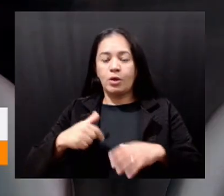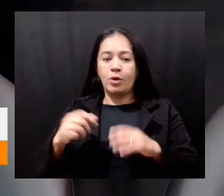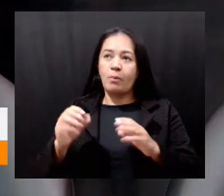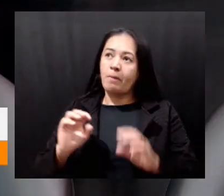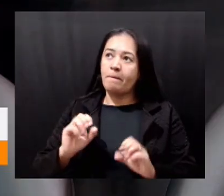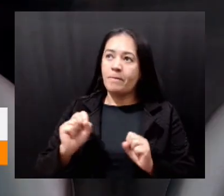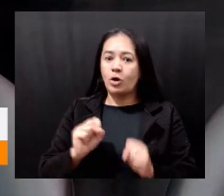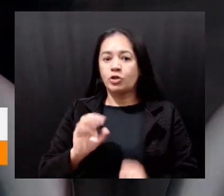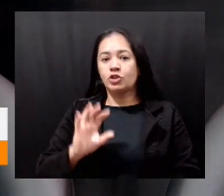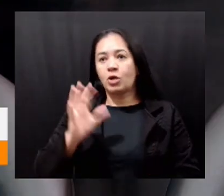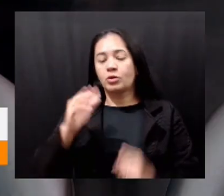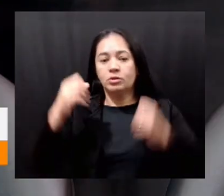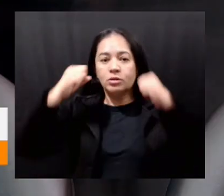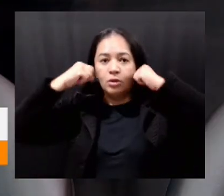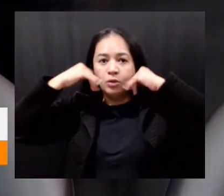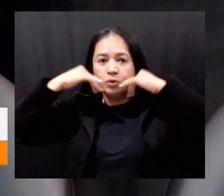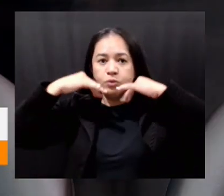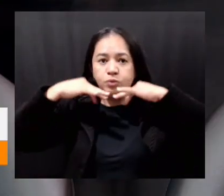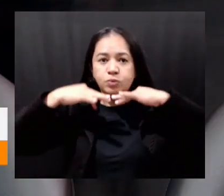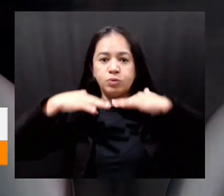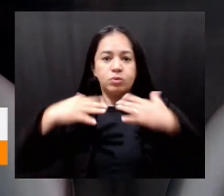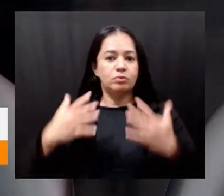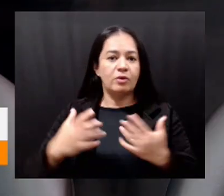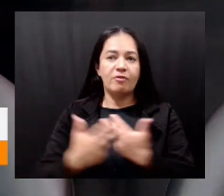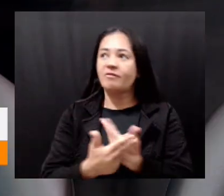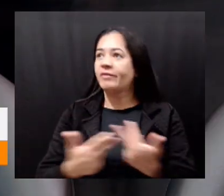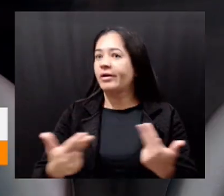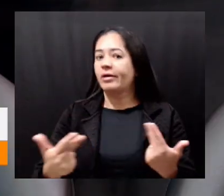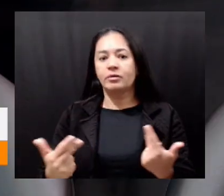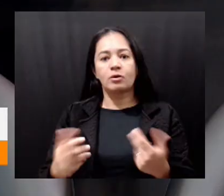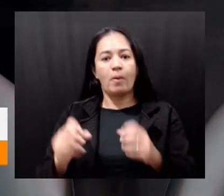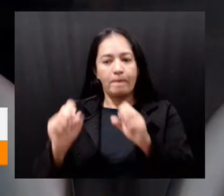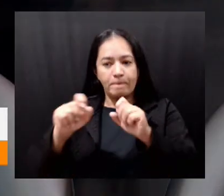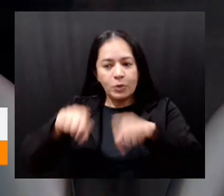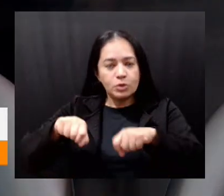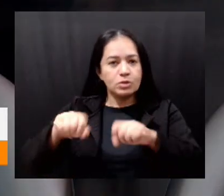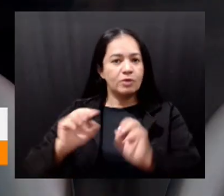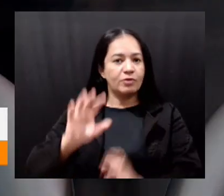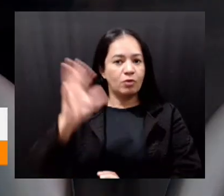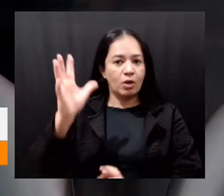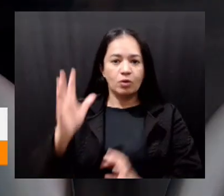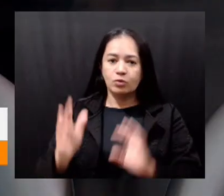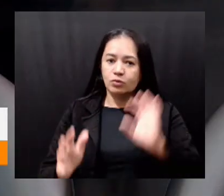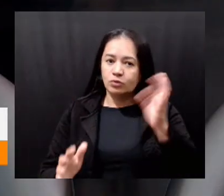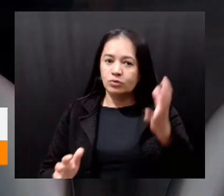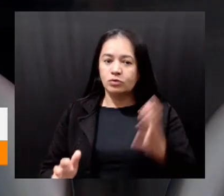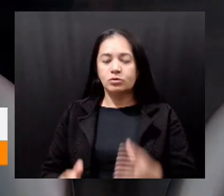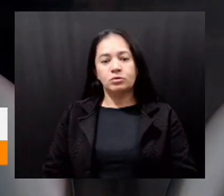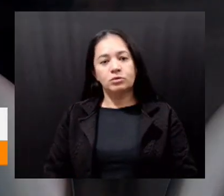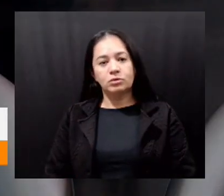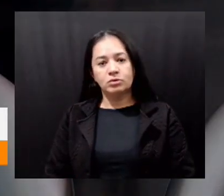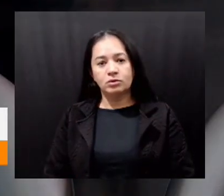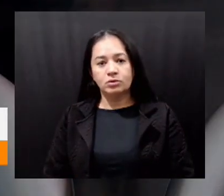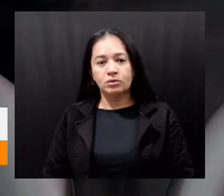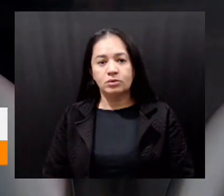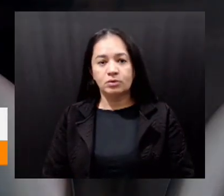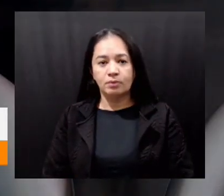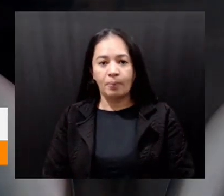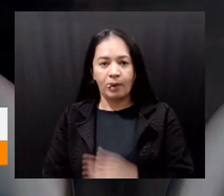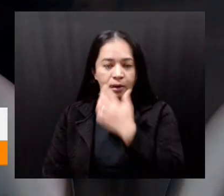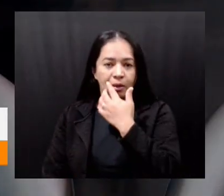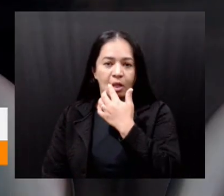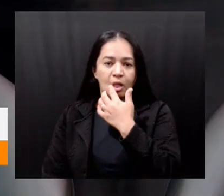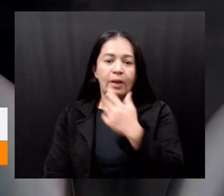sudorese, enfim, uma série de situações ali fisiológicas acontecem, porque